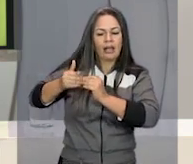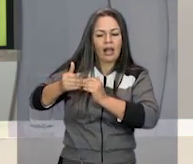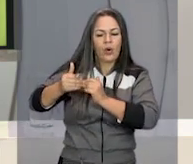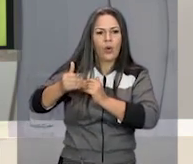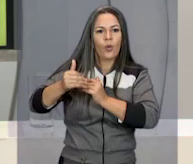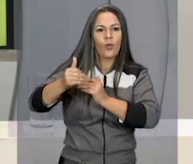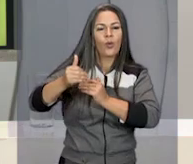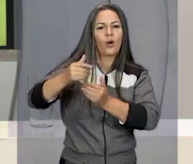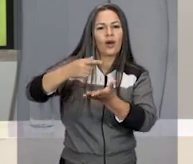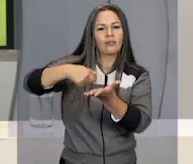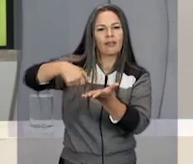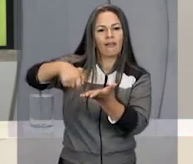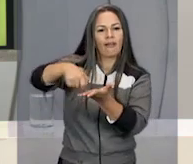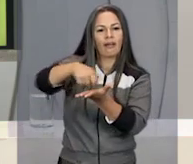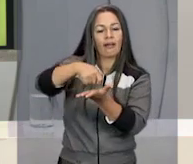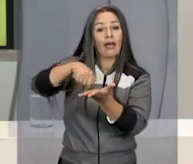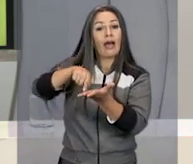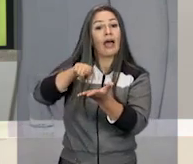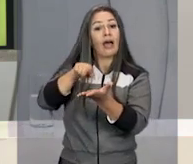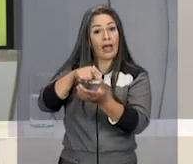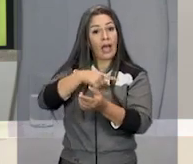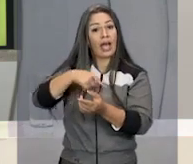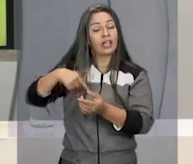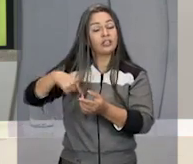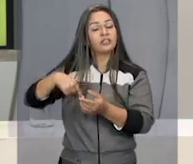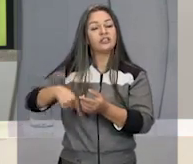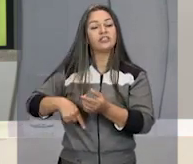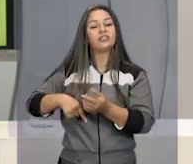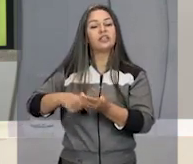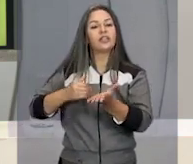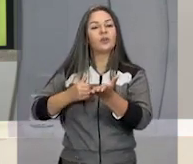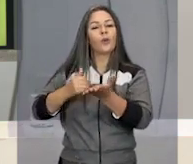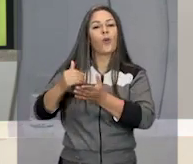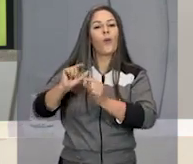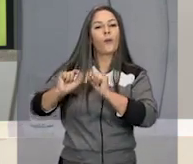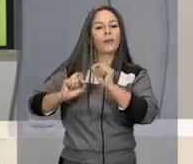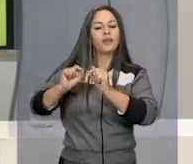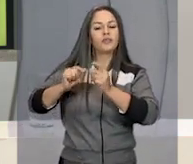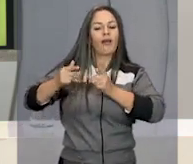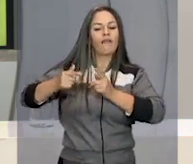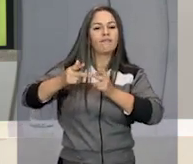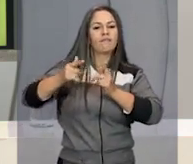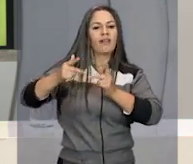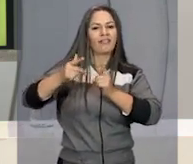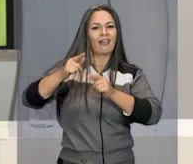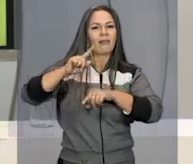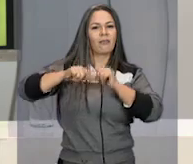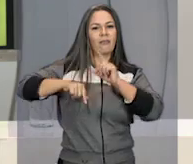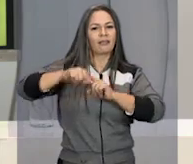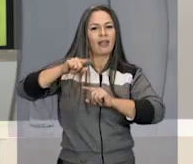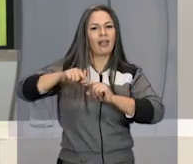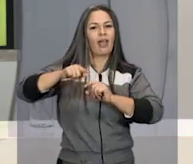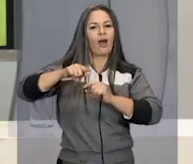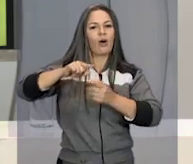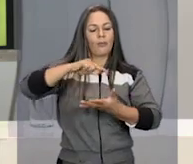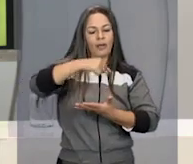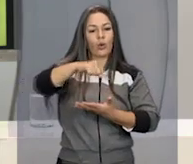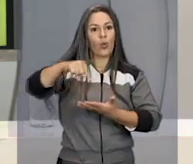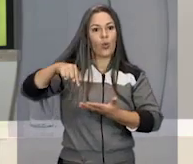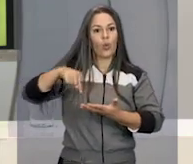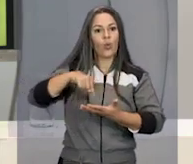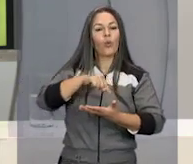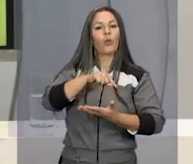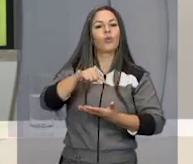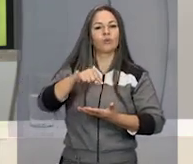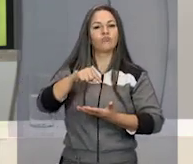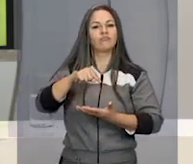produzindo produtos que vão ser exportados para todo mundo, e ela ganhou o mundo com esses produtos super baratos, até que agora, nos últimos anos,